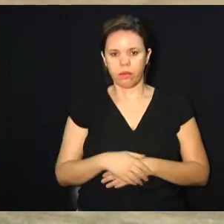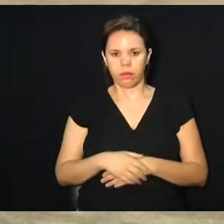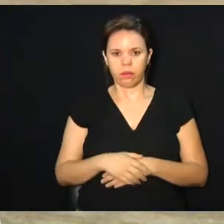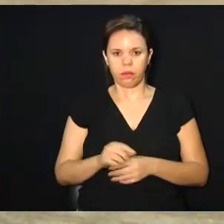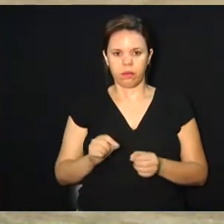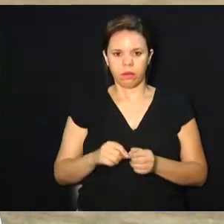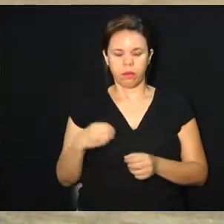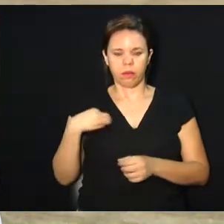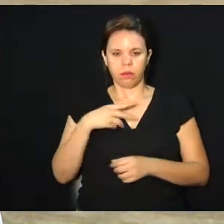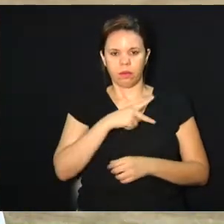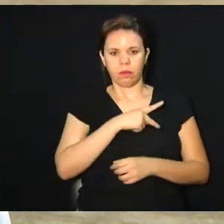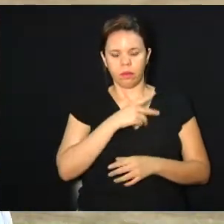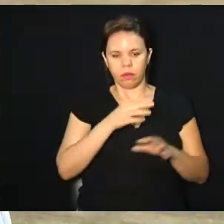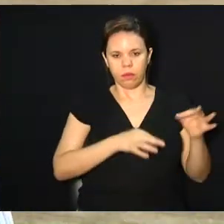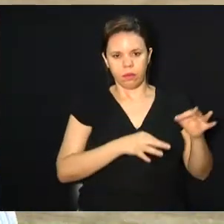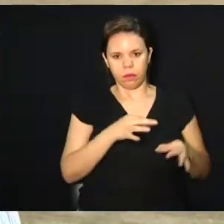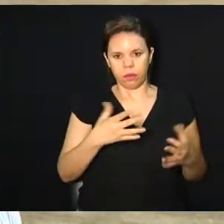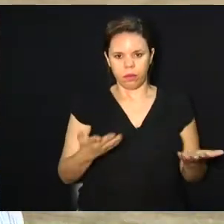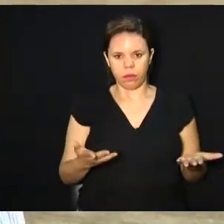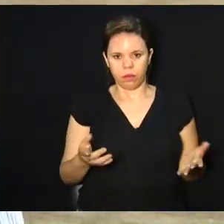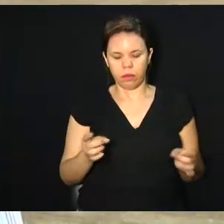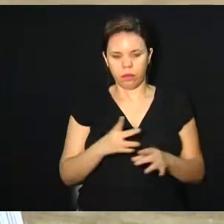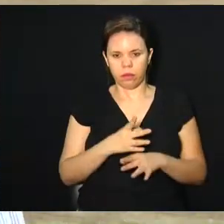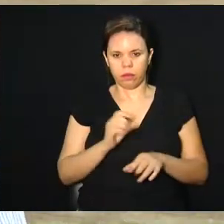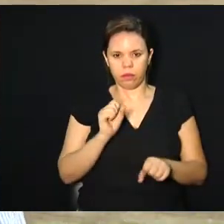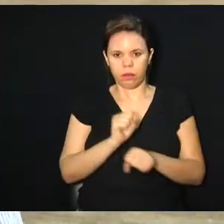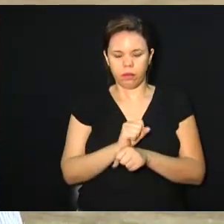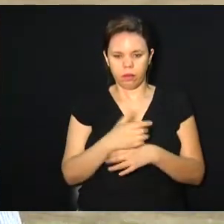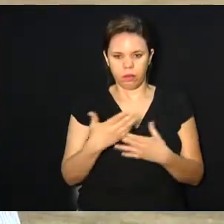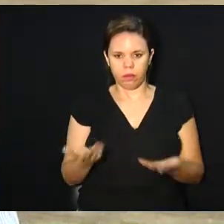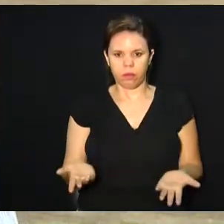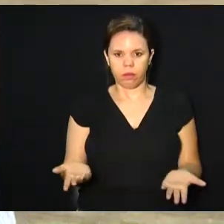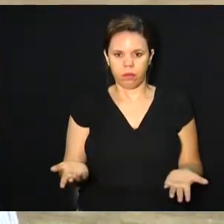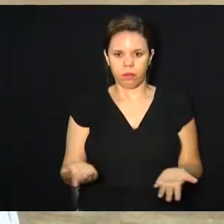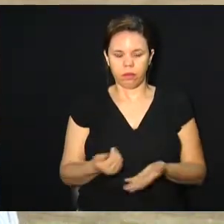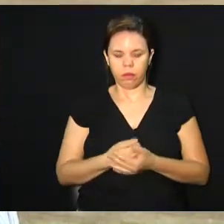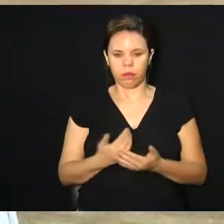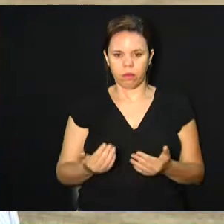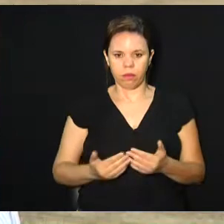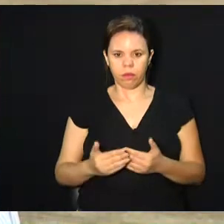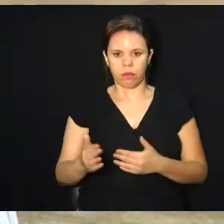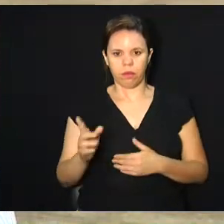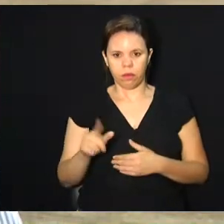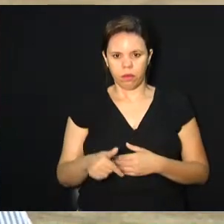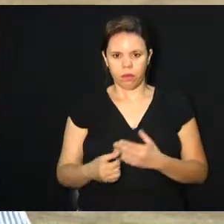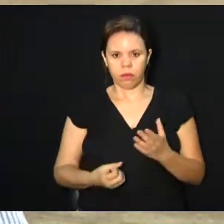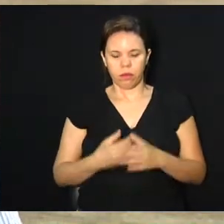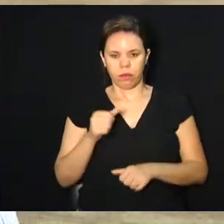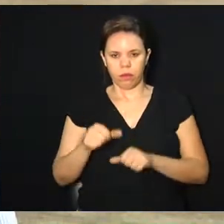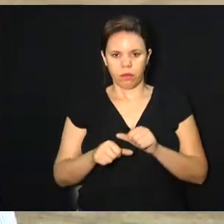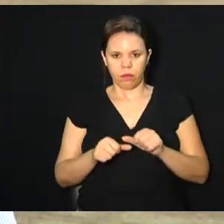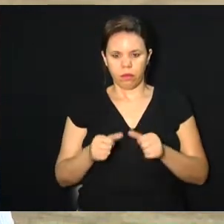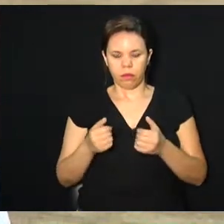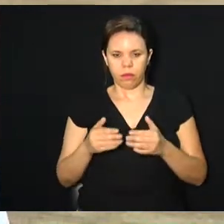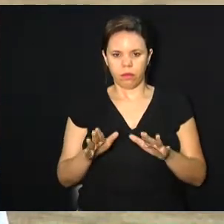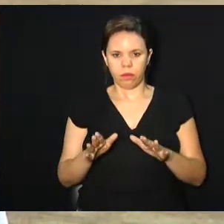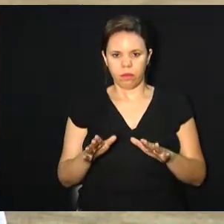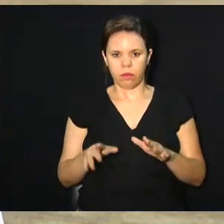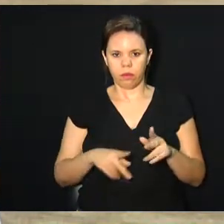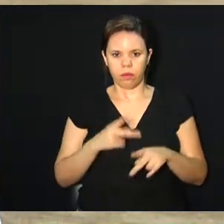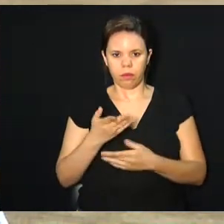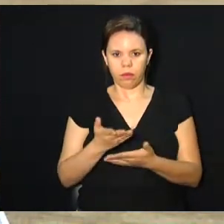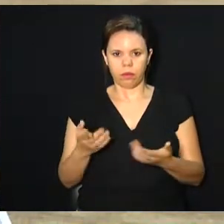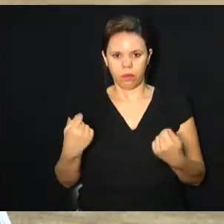o Ministério Público Judiciário acabou suspendendo. Então, agora isso vai tornar público, né, e a